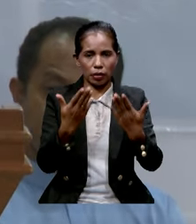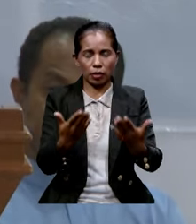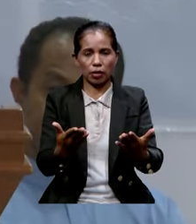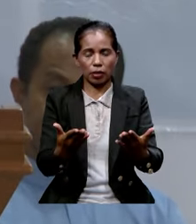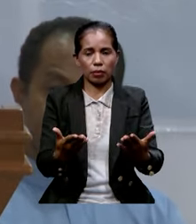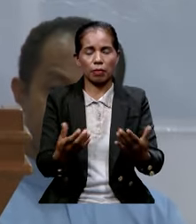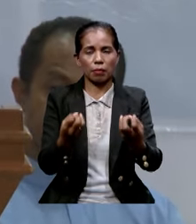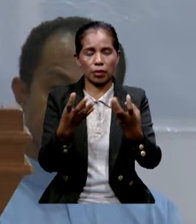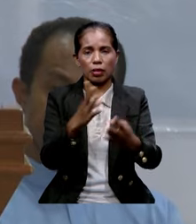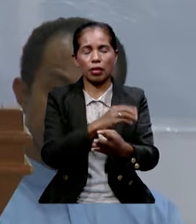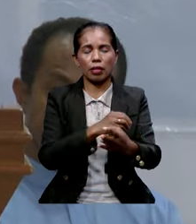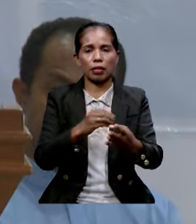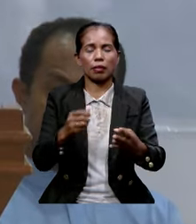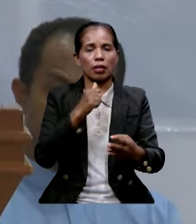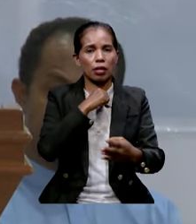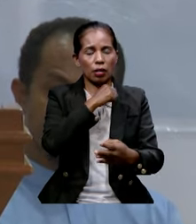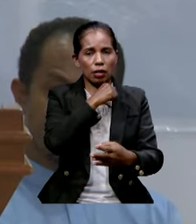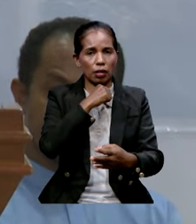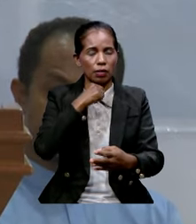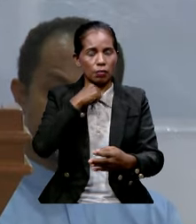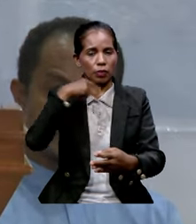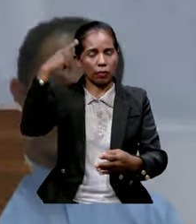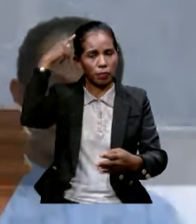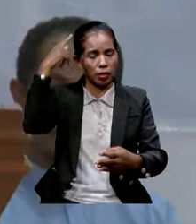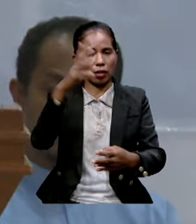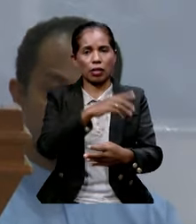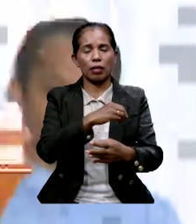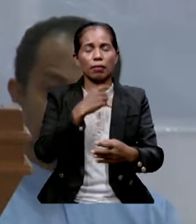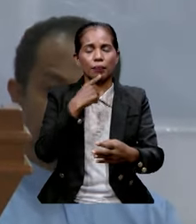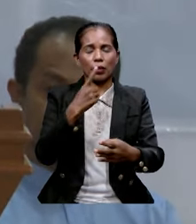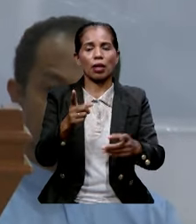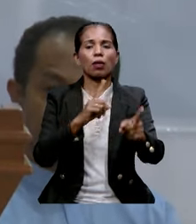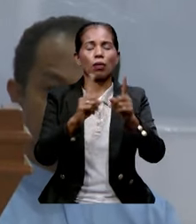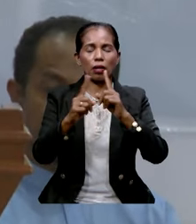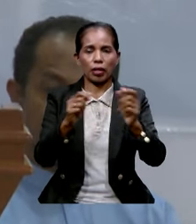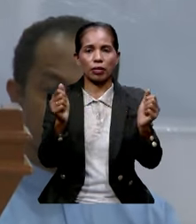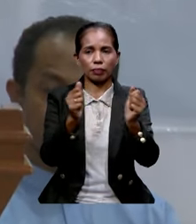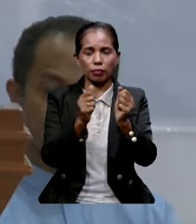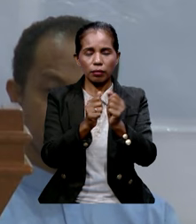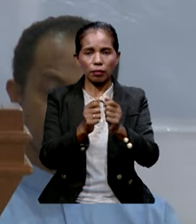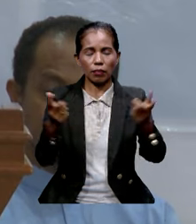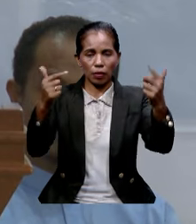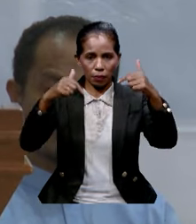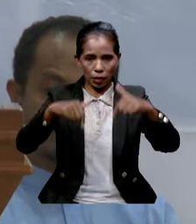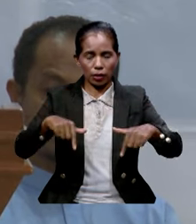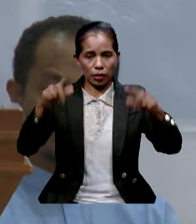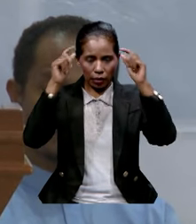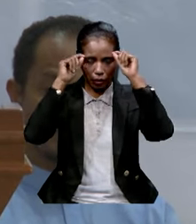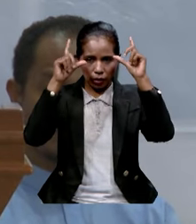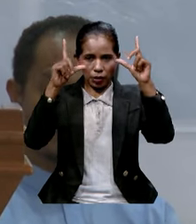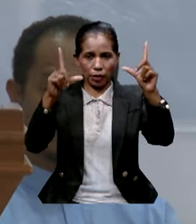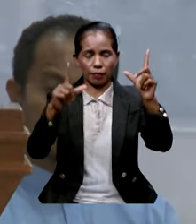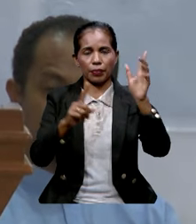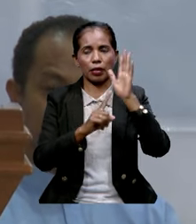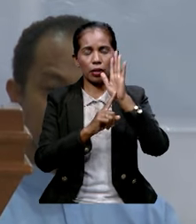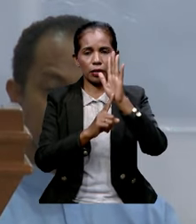alegria a Sua Santidade pela confirmação da sua vinda em Timor. Em sinal